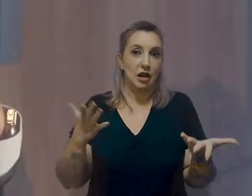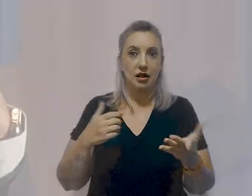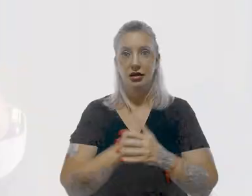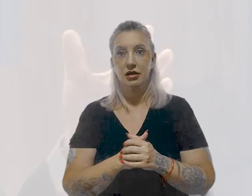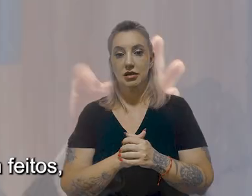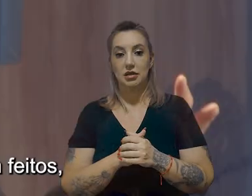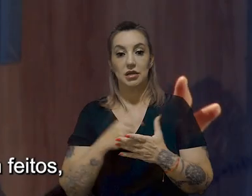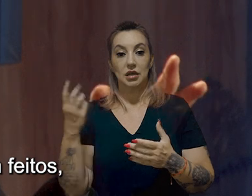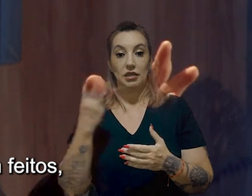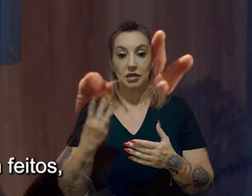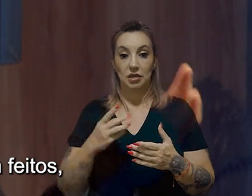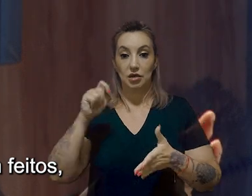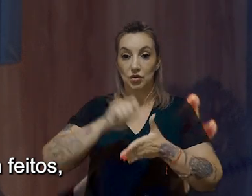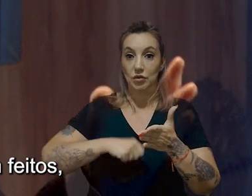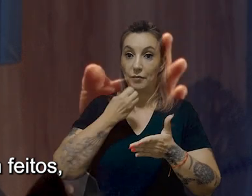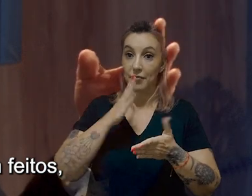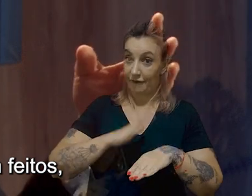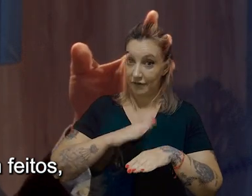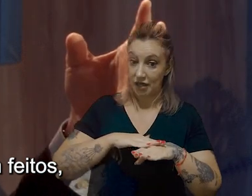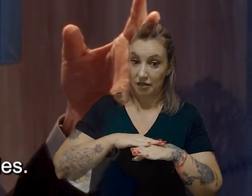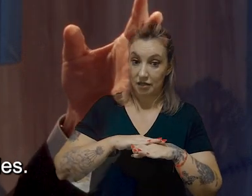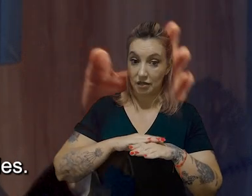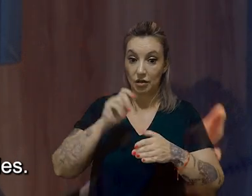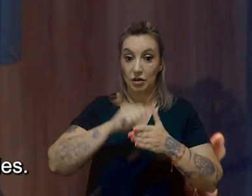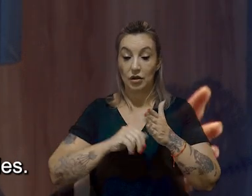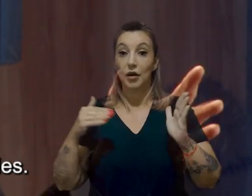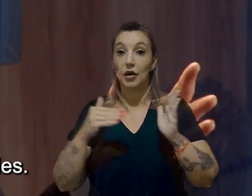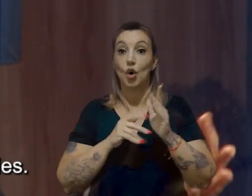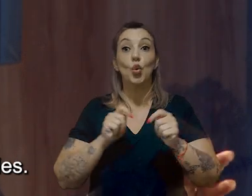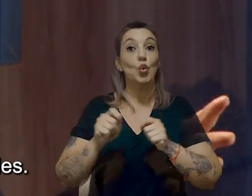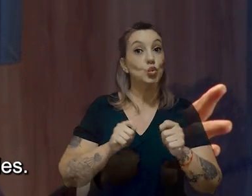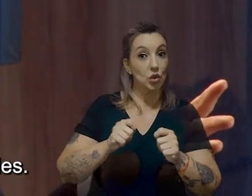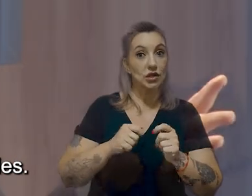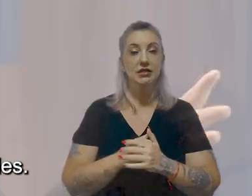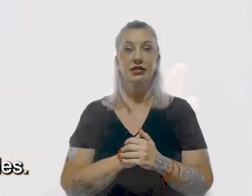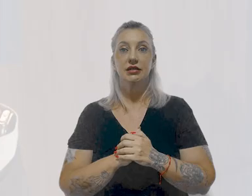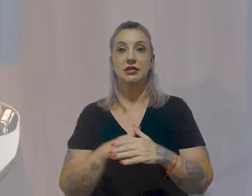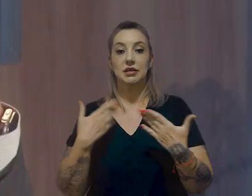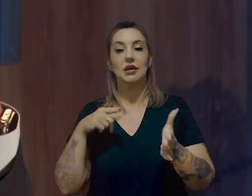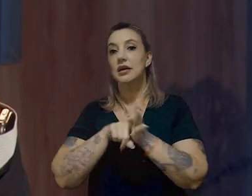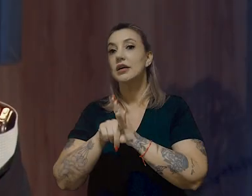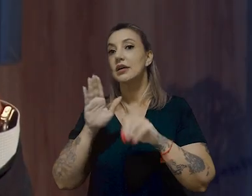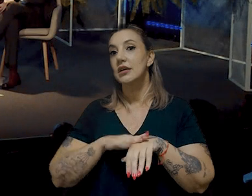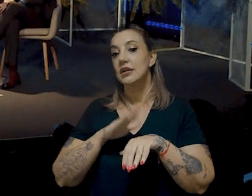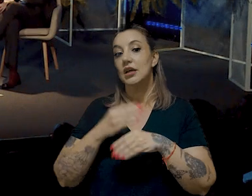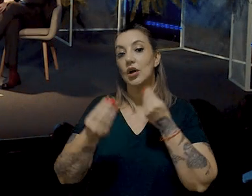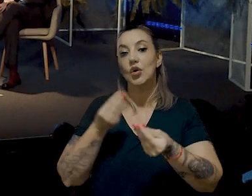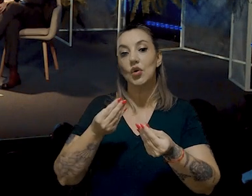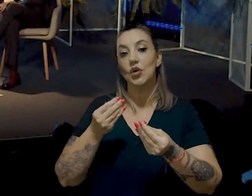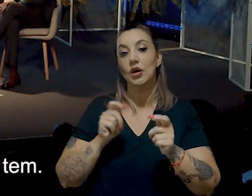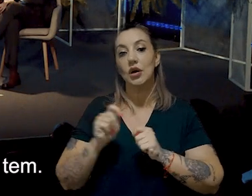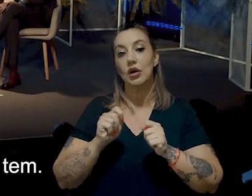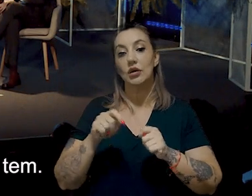intercorrência a escolha do terceiro os contratos bem feitos né os contratos com previsão e controles E aí a pergunta que eu fiz assim